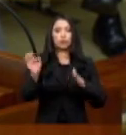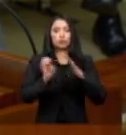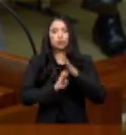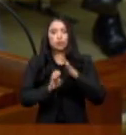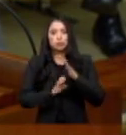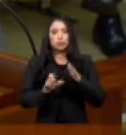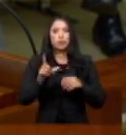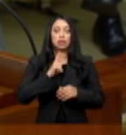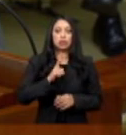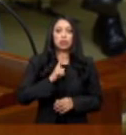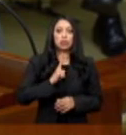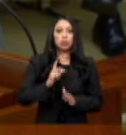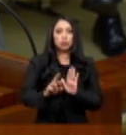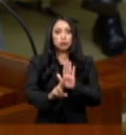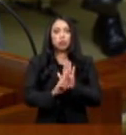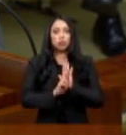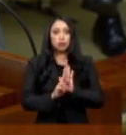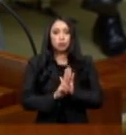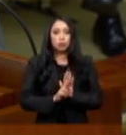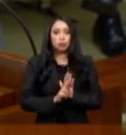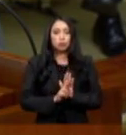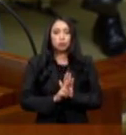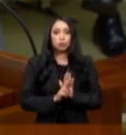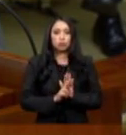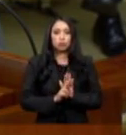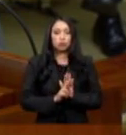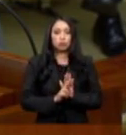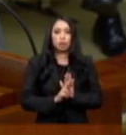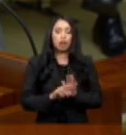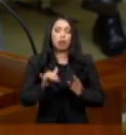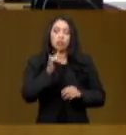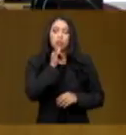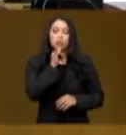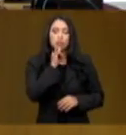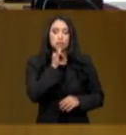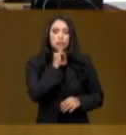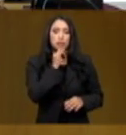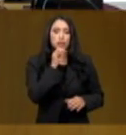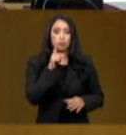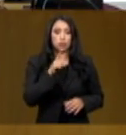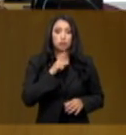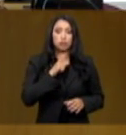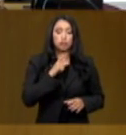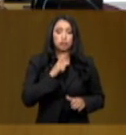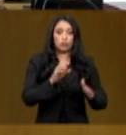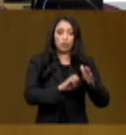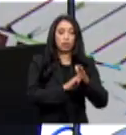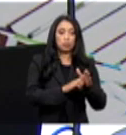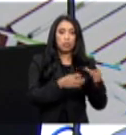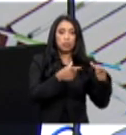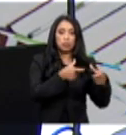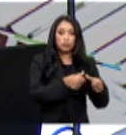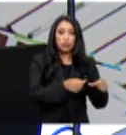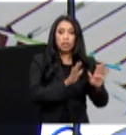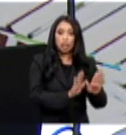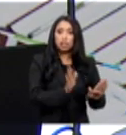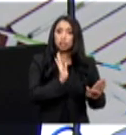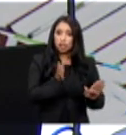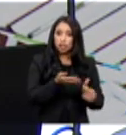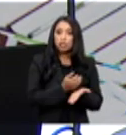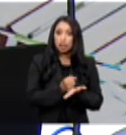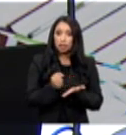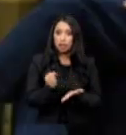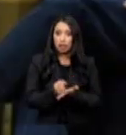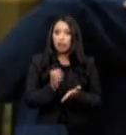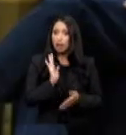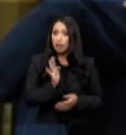recursos. Ou seja, onde ela aplicar, e isso está sendo feito na prática, já está sendo feito na prática, se